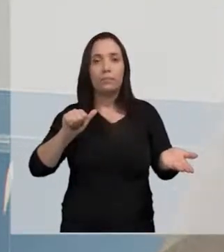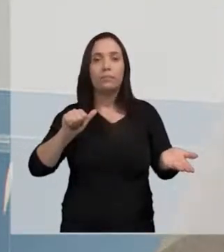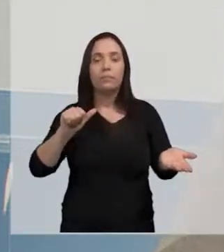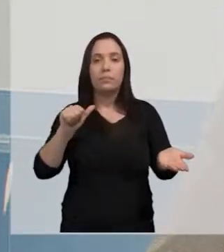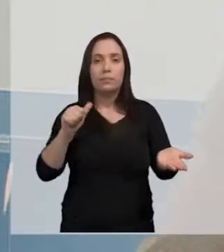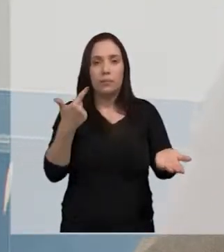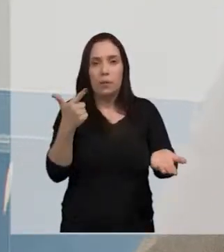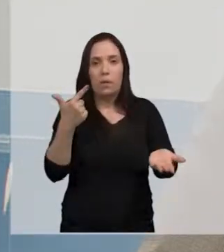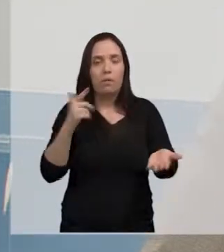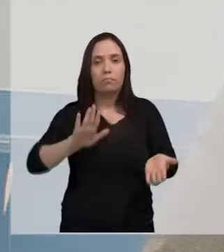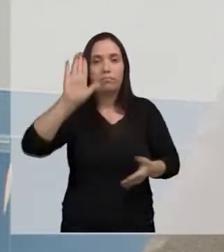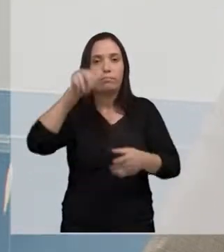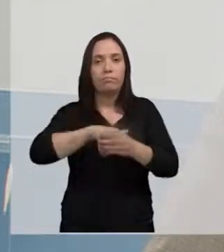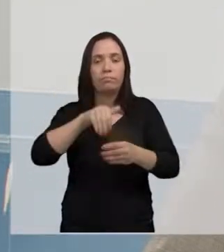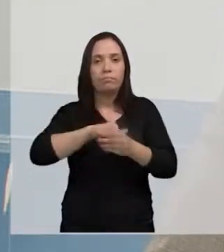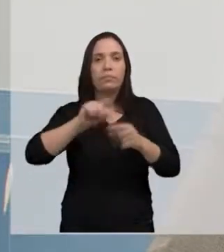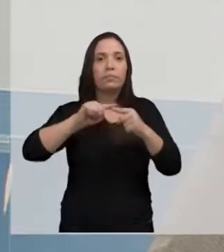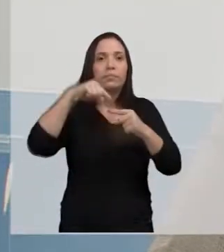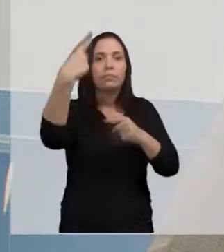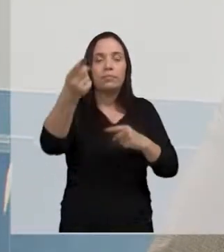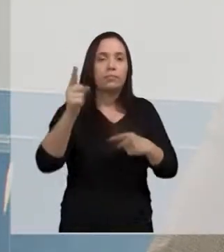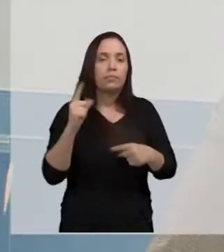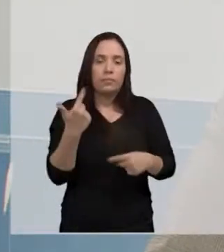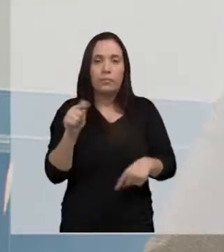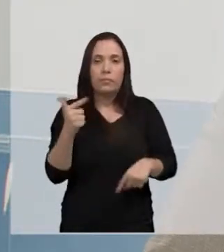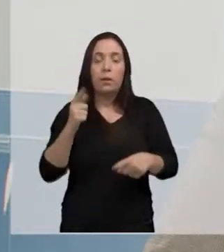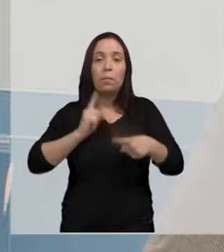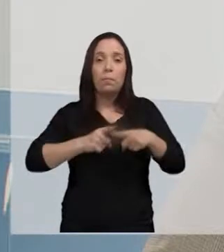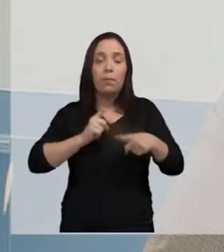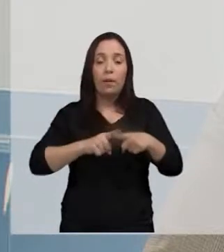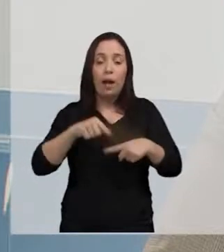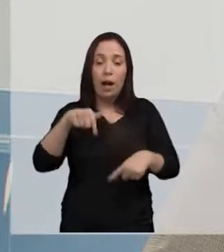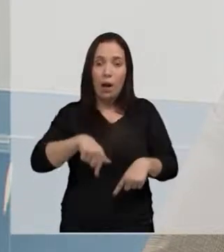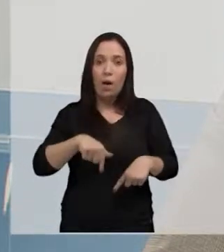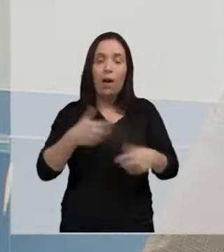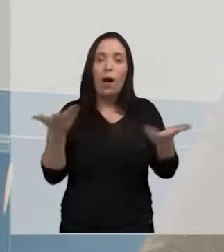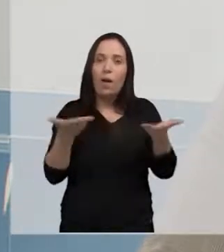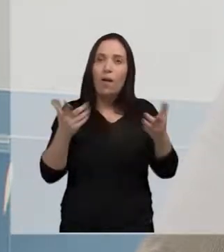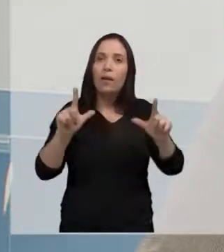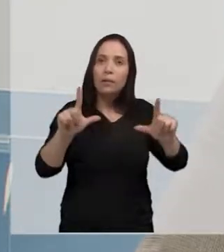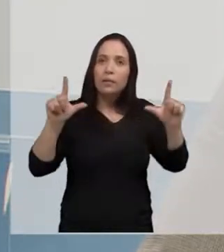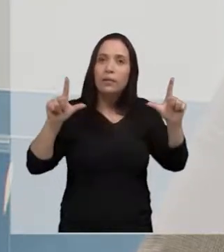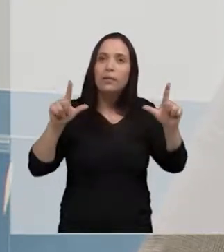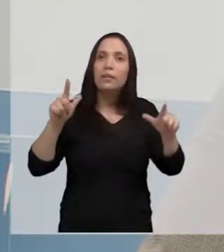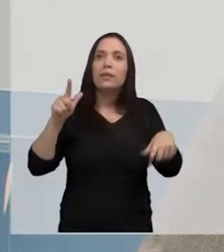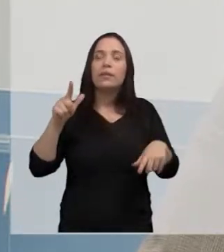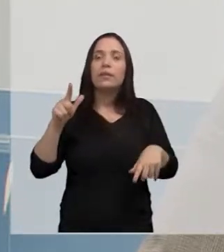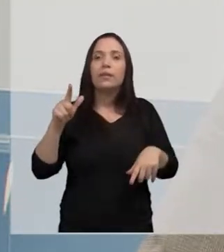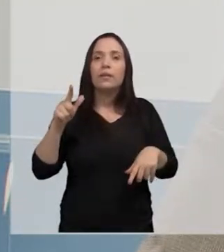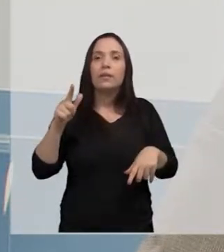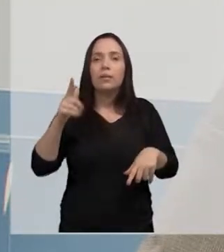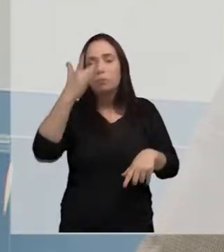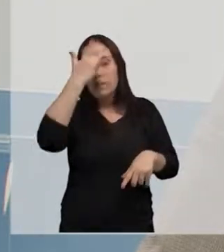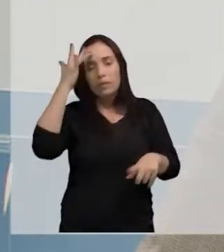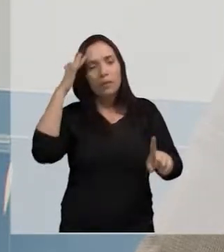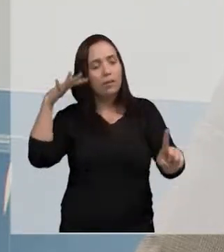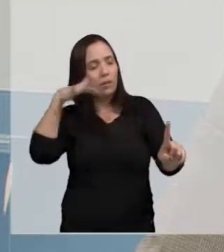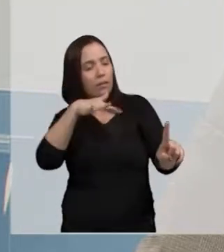que não estará presente na outra eleição, porque nessa ele está muito presente, que ele participou como vítima e como